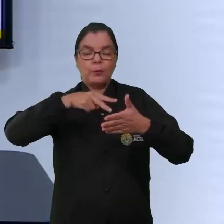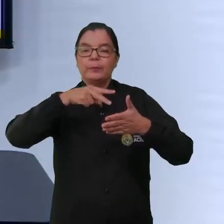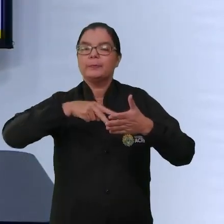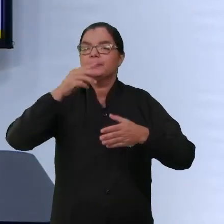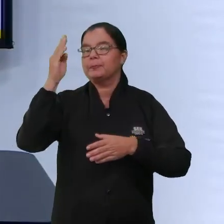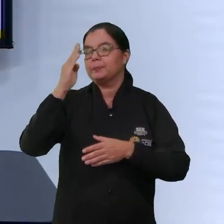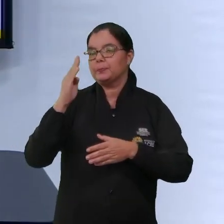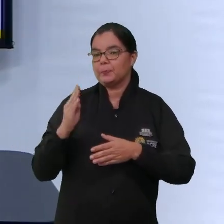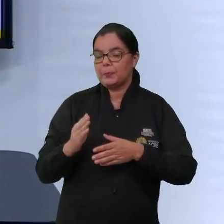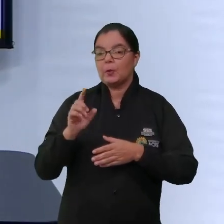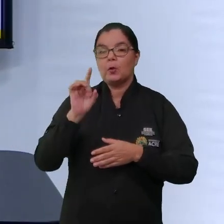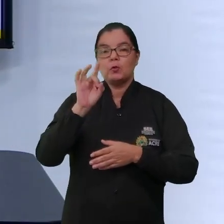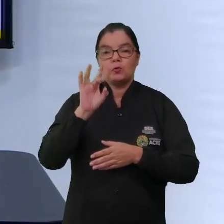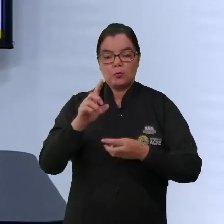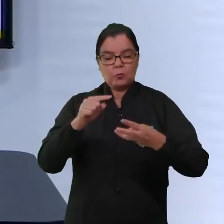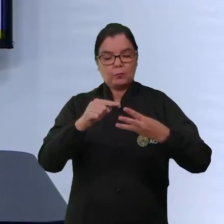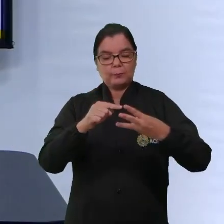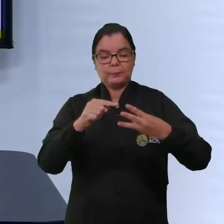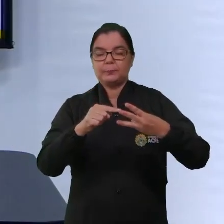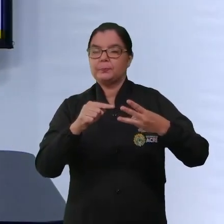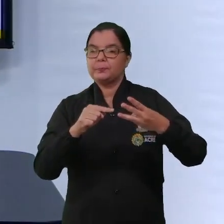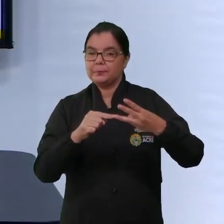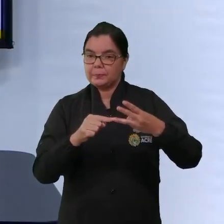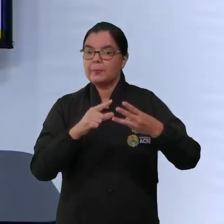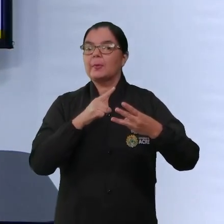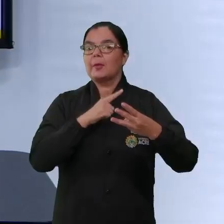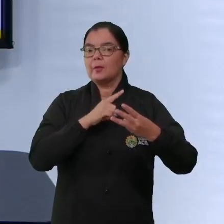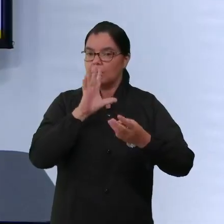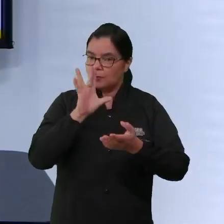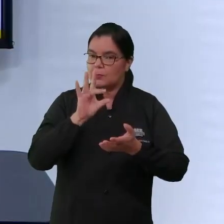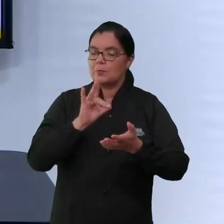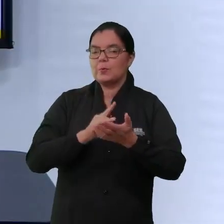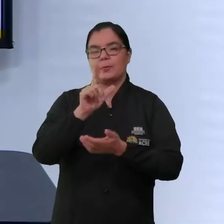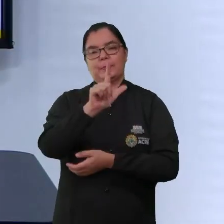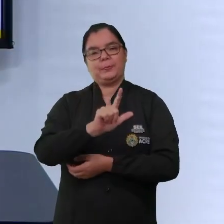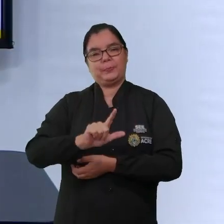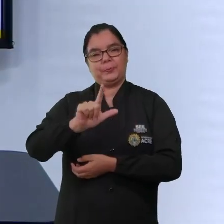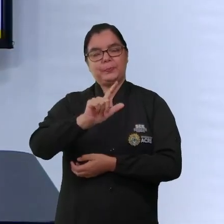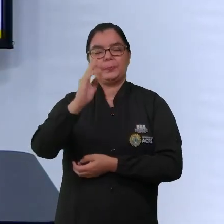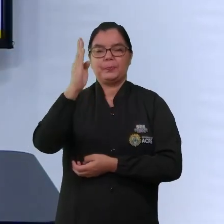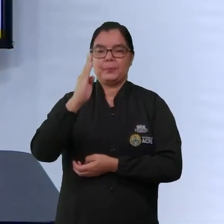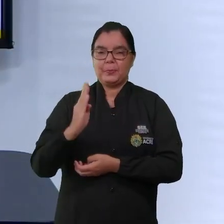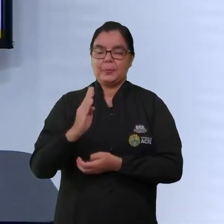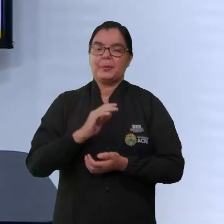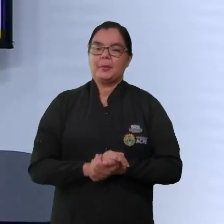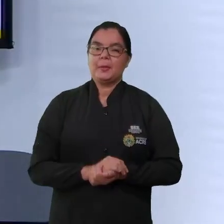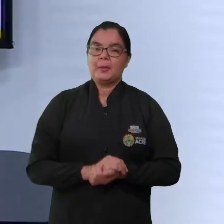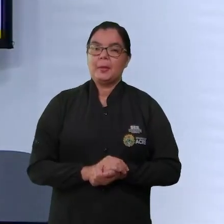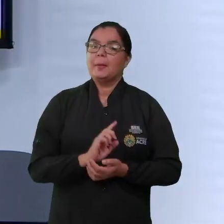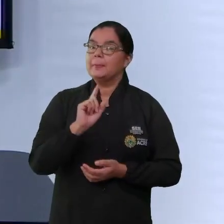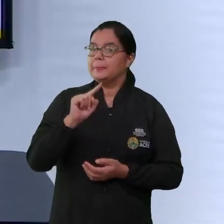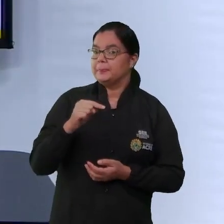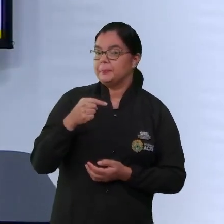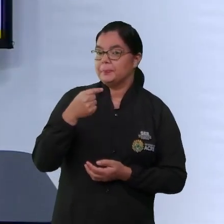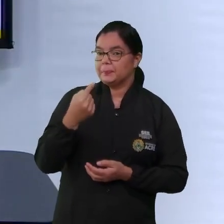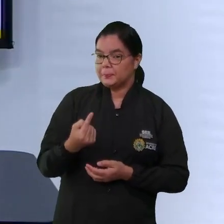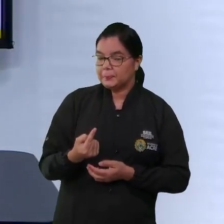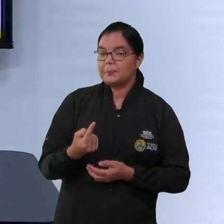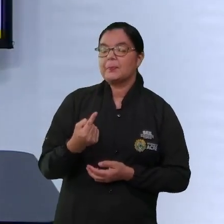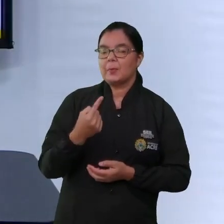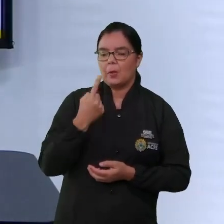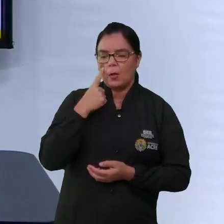brasileiro. Somente quando eu tenho esses 3 elementos, eu tenho de fato uma literatura brasileira. Para além disso, eu tenho